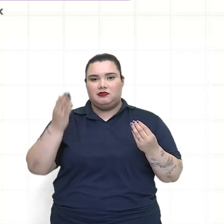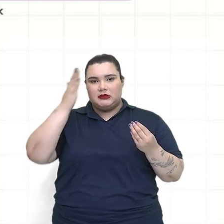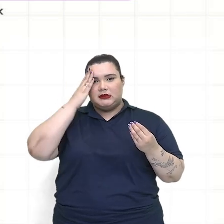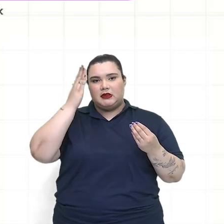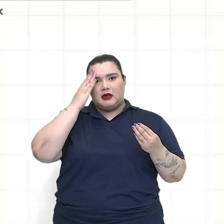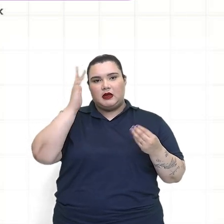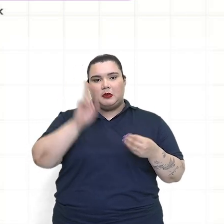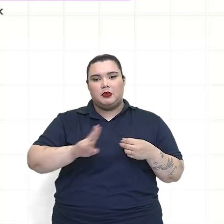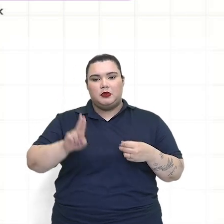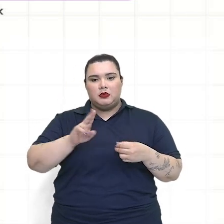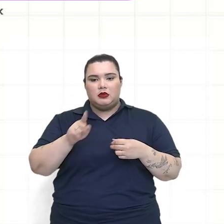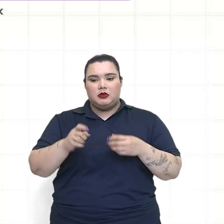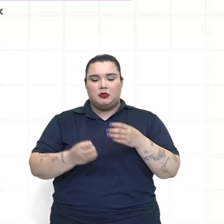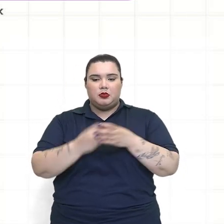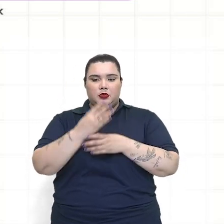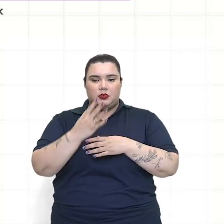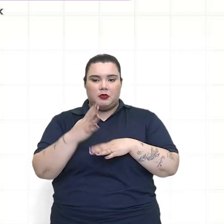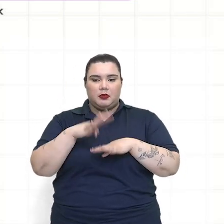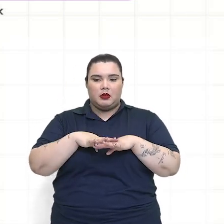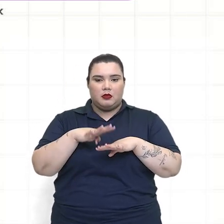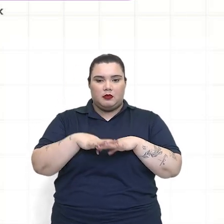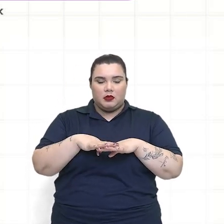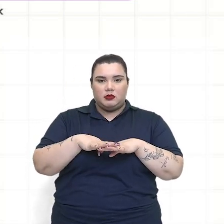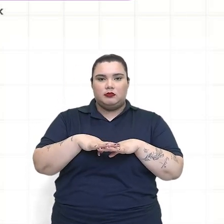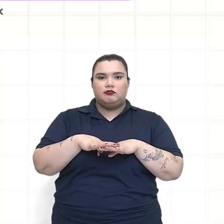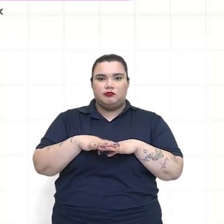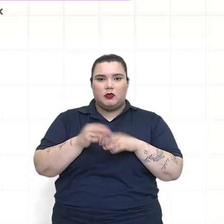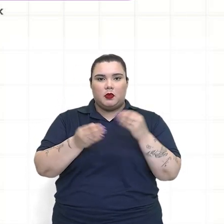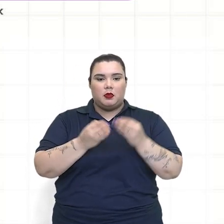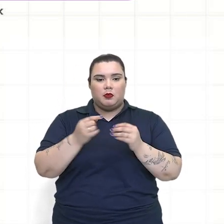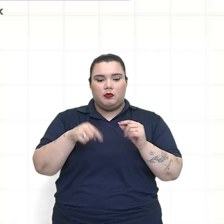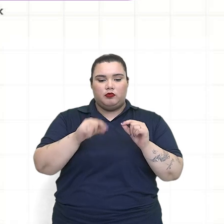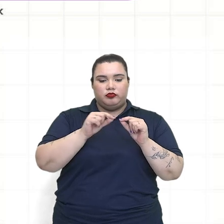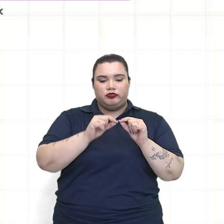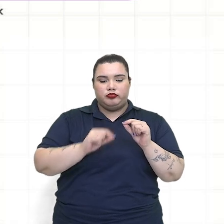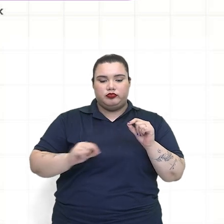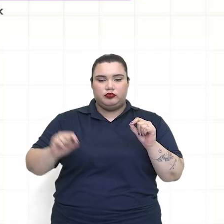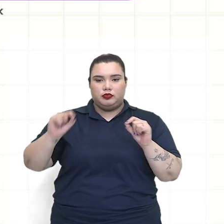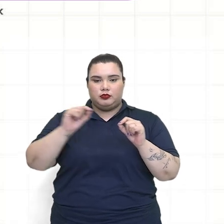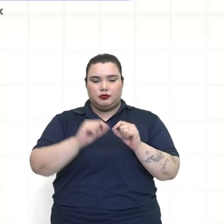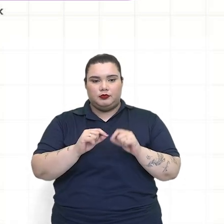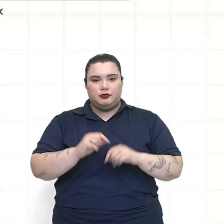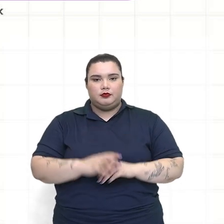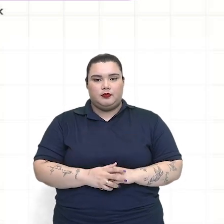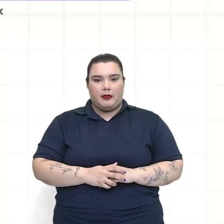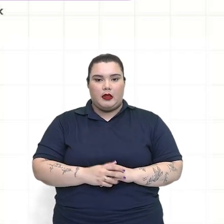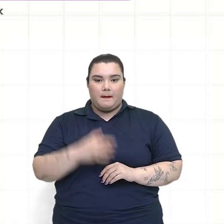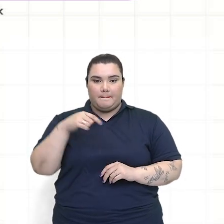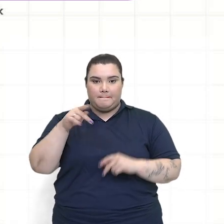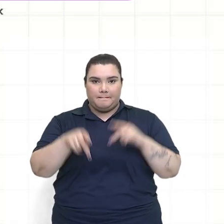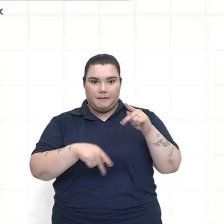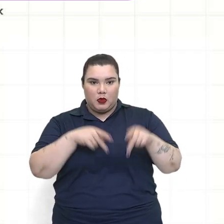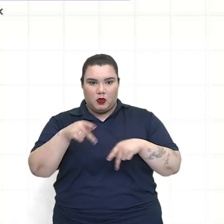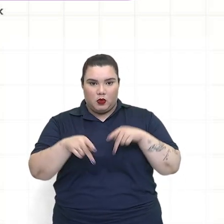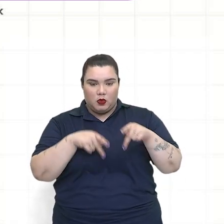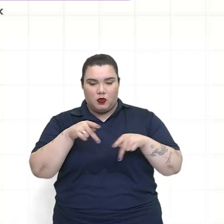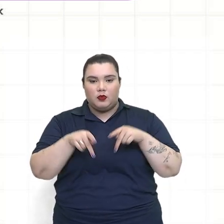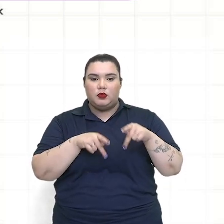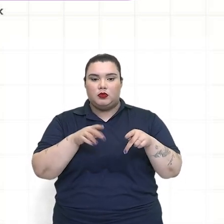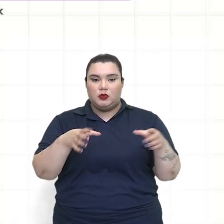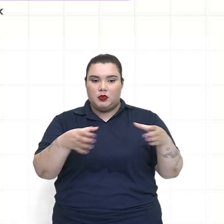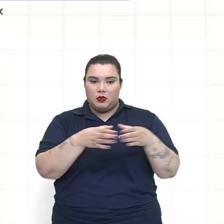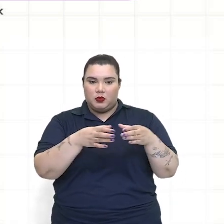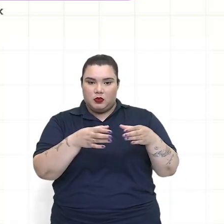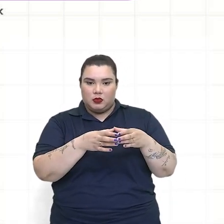domínio da produção e da engenhosidade de uma circunferência. Esse povozinho aqui, que eu estou falando aqui de forma irônica,